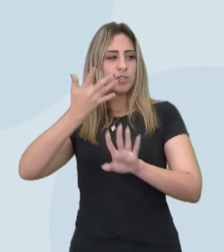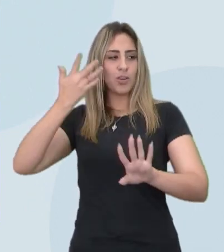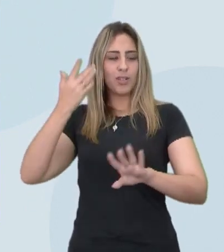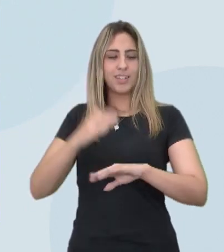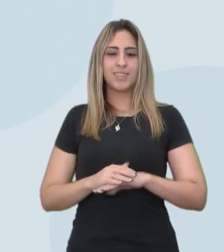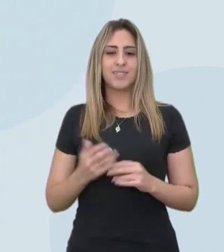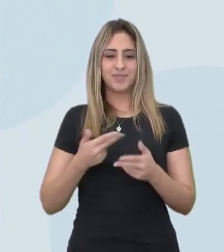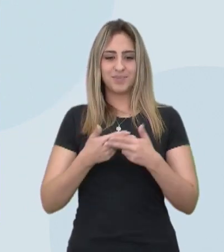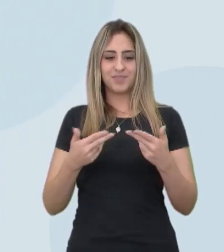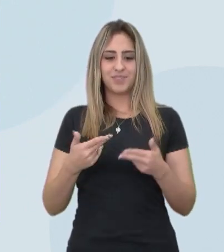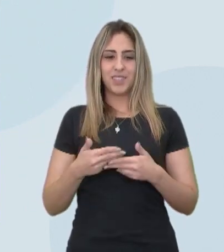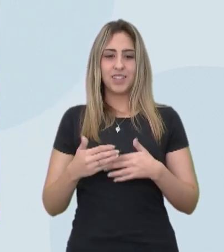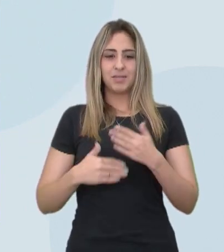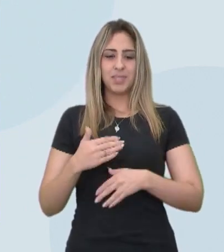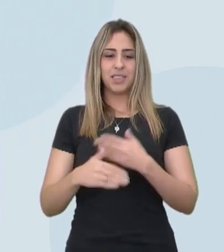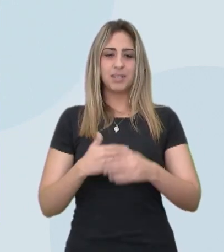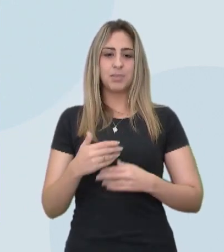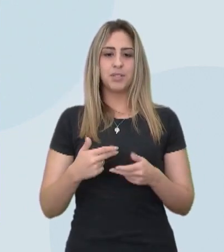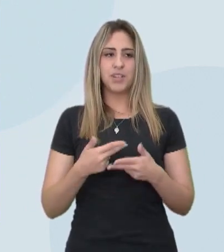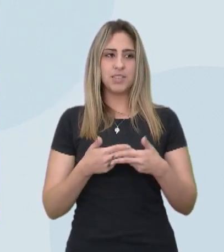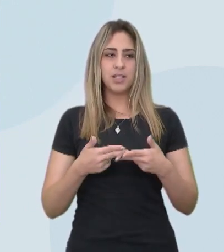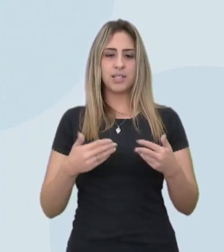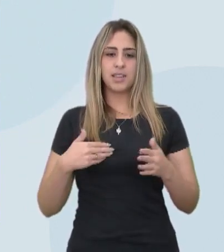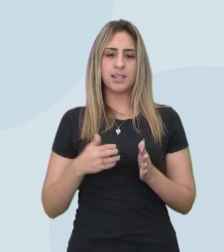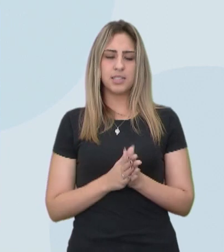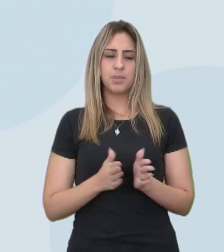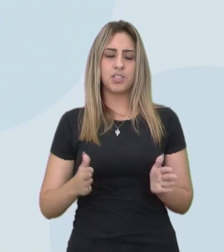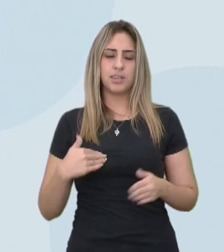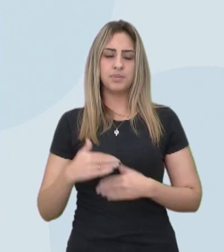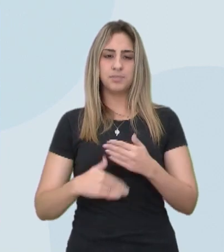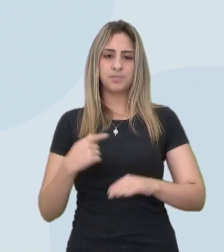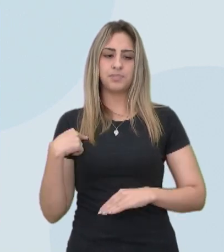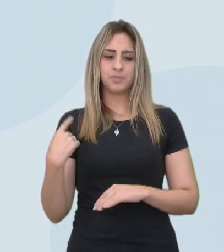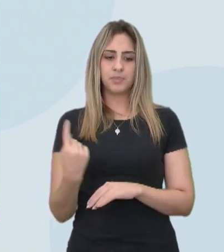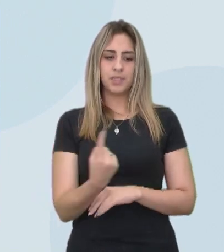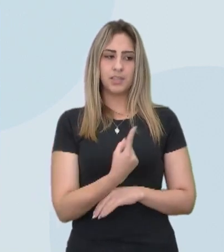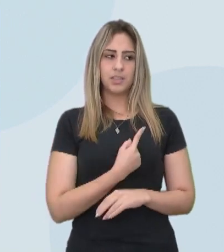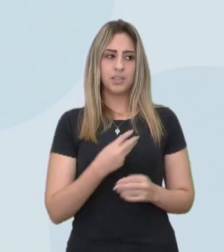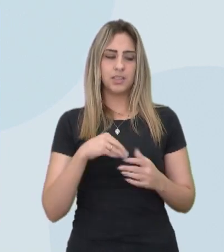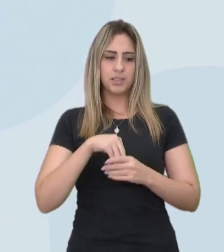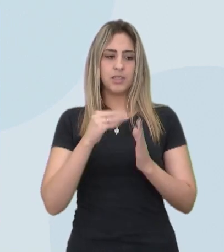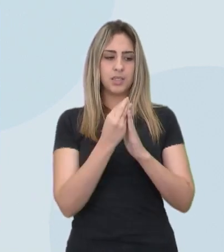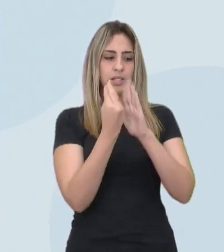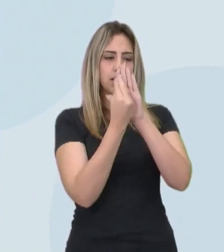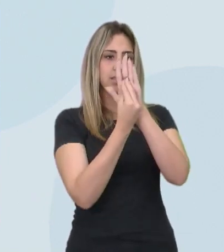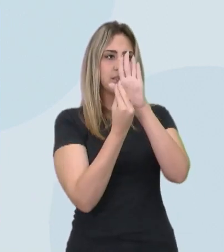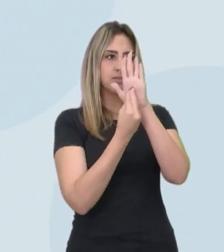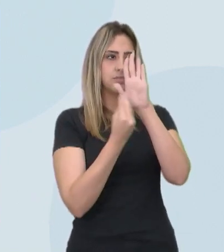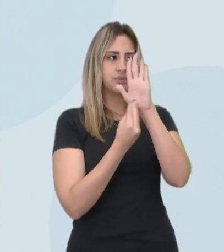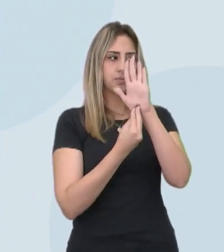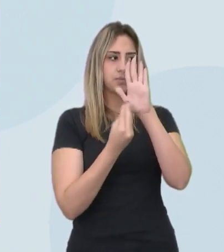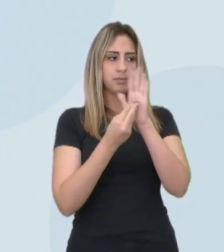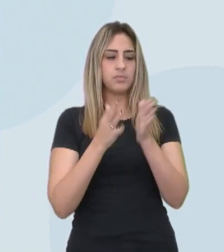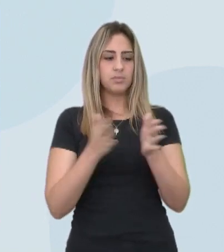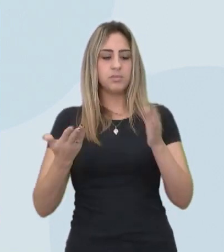vem aí uma apresentação. Tem um grafite aqui do lado, onde eu fiz, o ano passado, uma